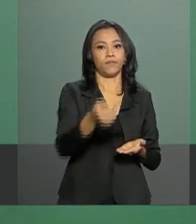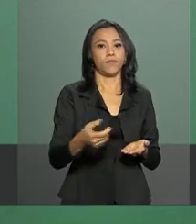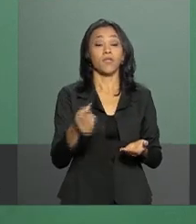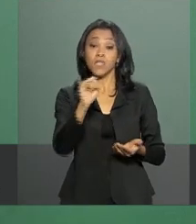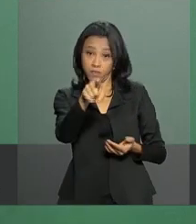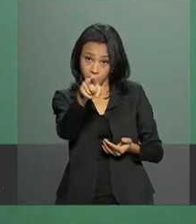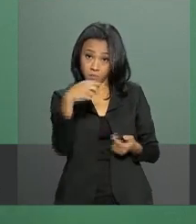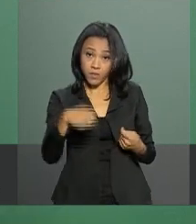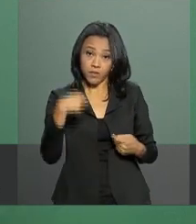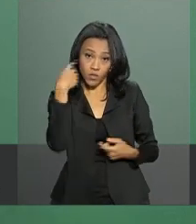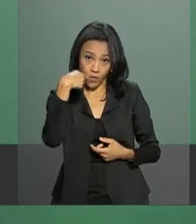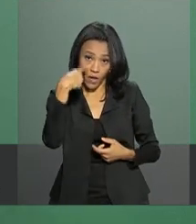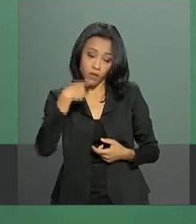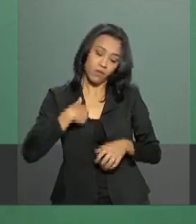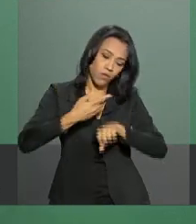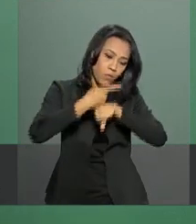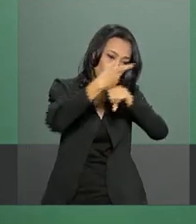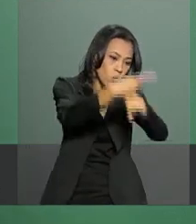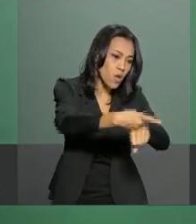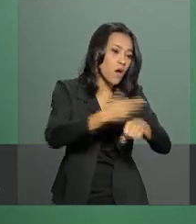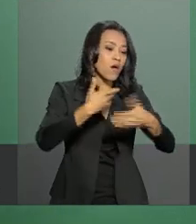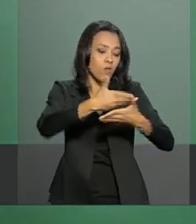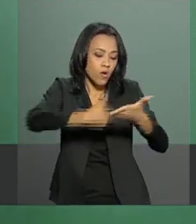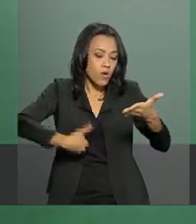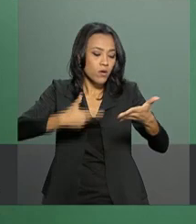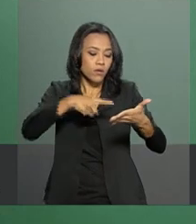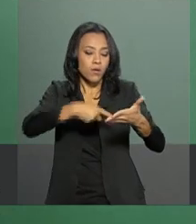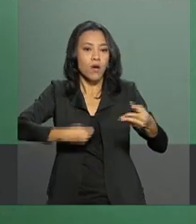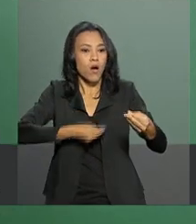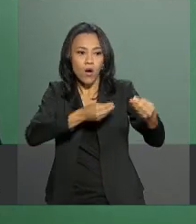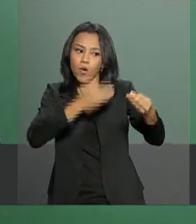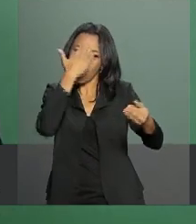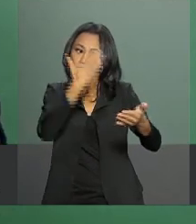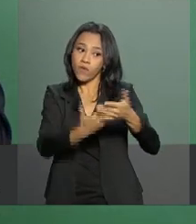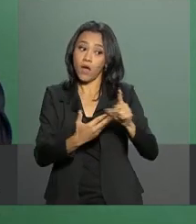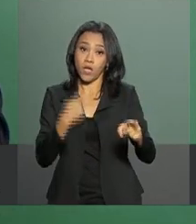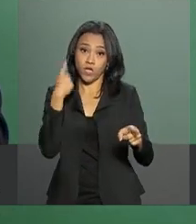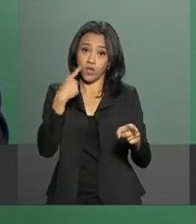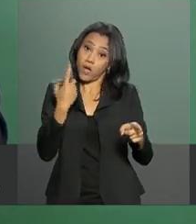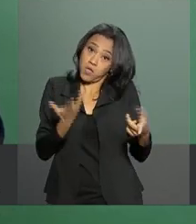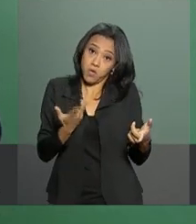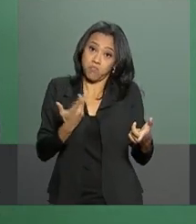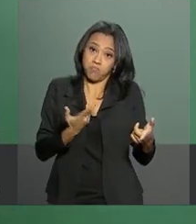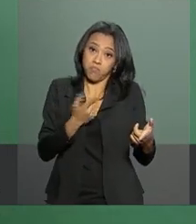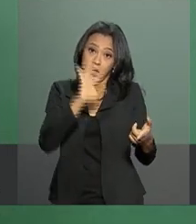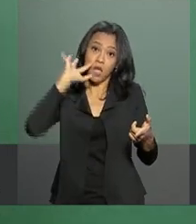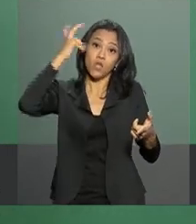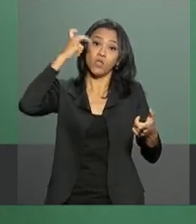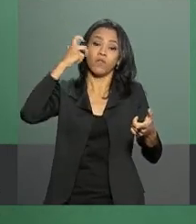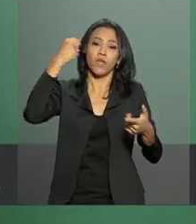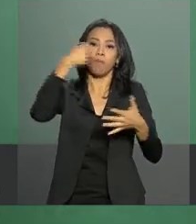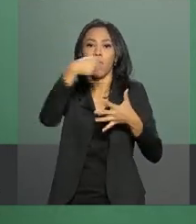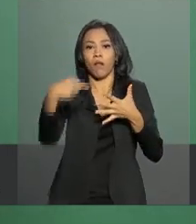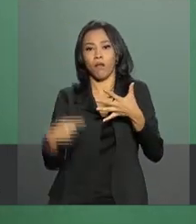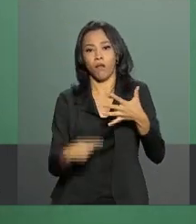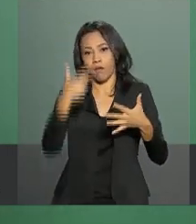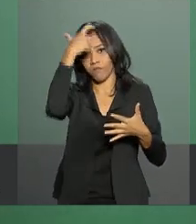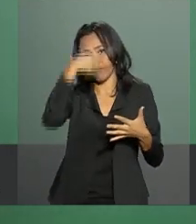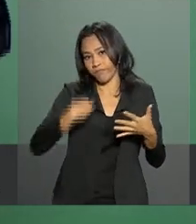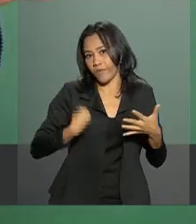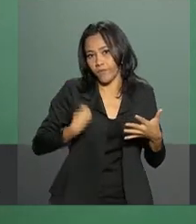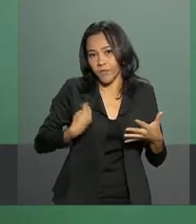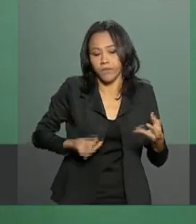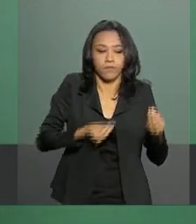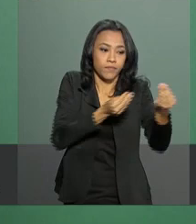advogado eu vou procurar o advogado toda a programação e eu tenha um mínimo de confiança de igual maneira seu